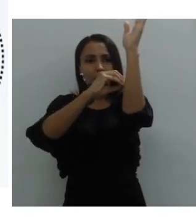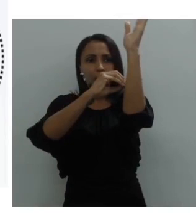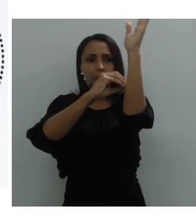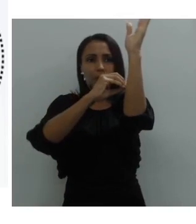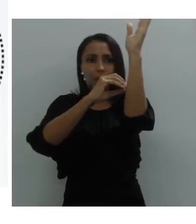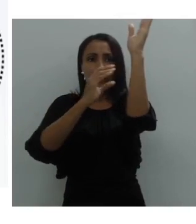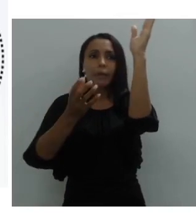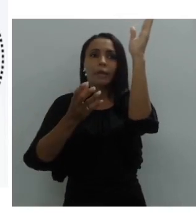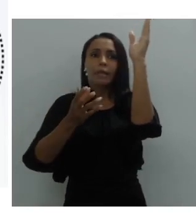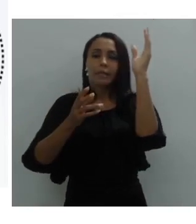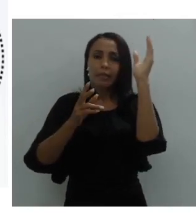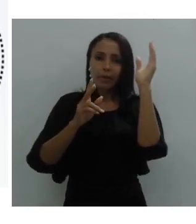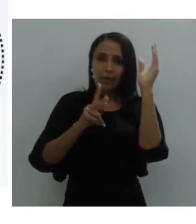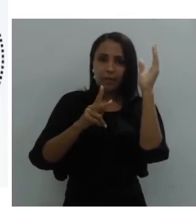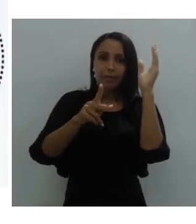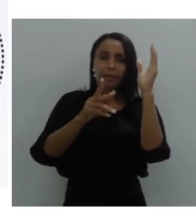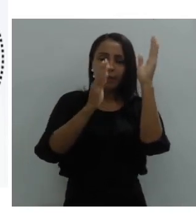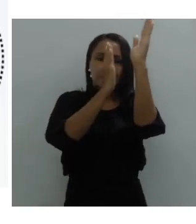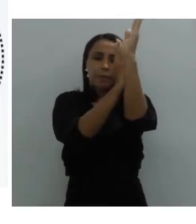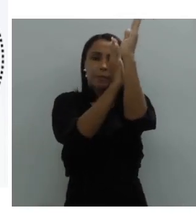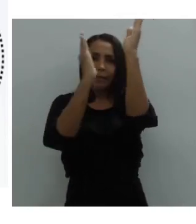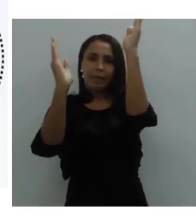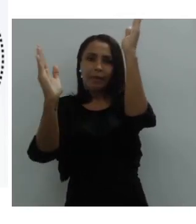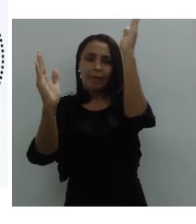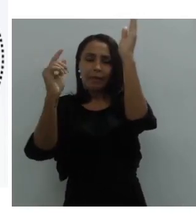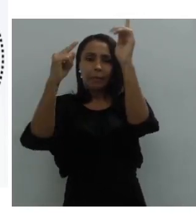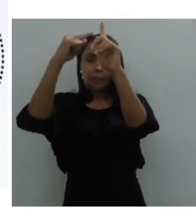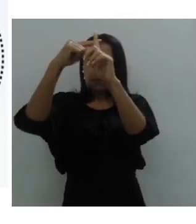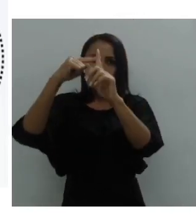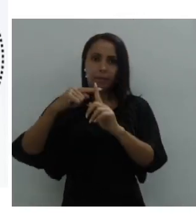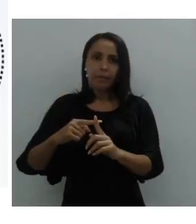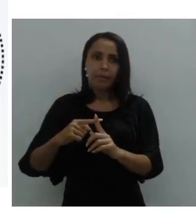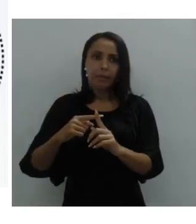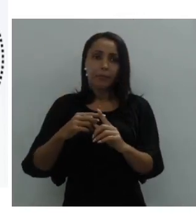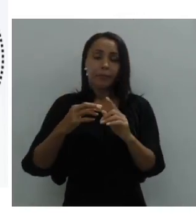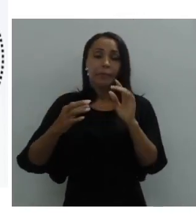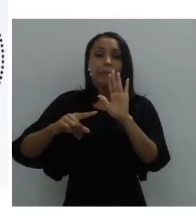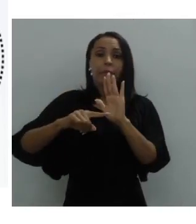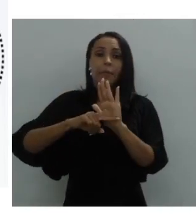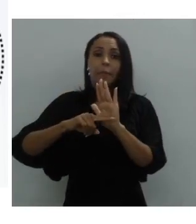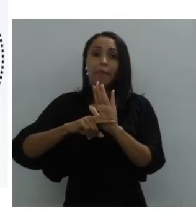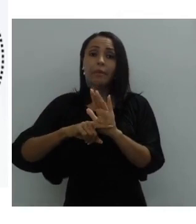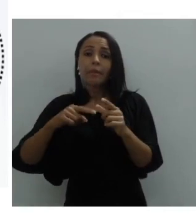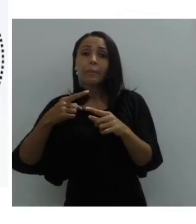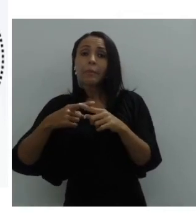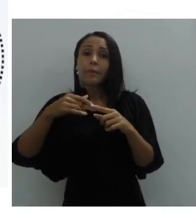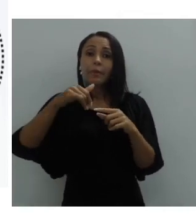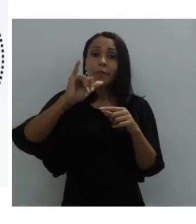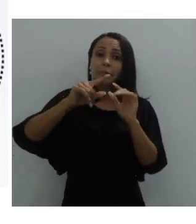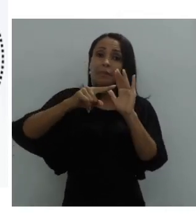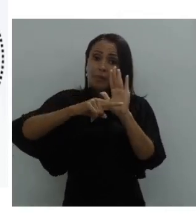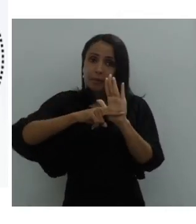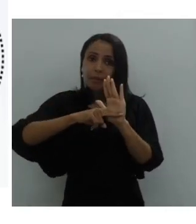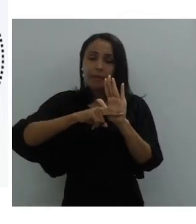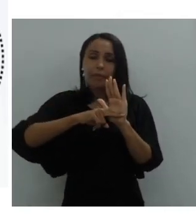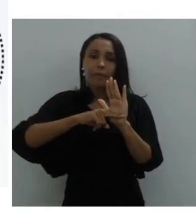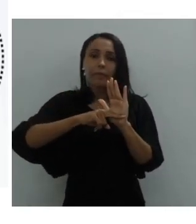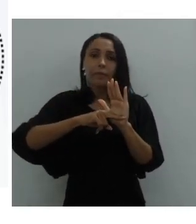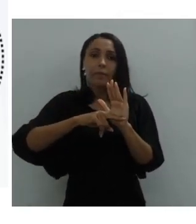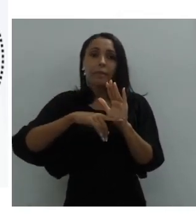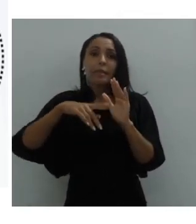é sempre positivo. E quando tem o sinal de menos é porque o y é negativo. Nesse caso, o